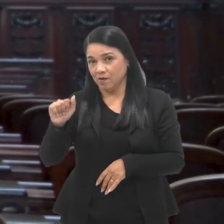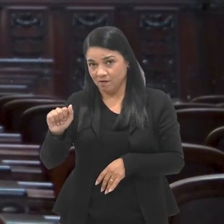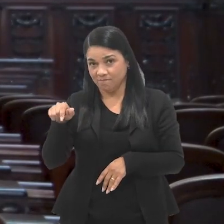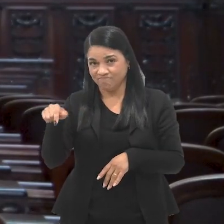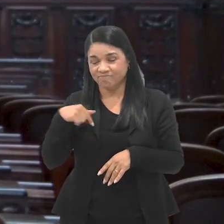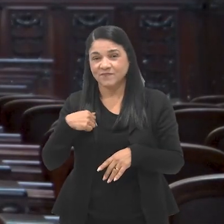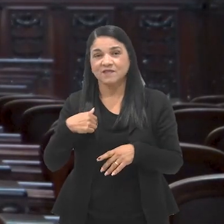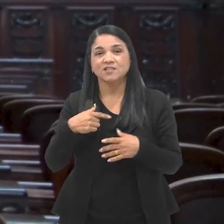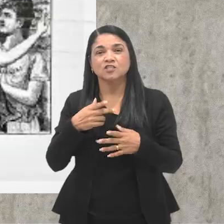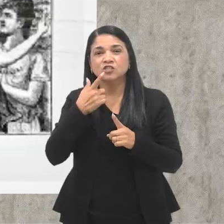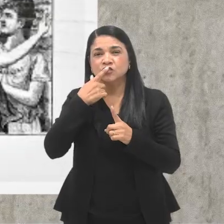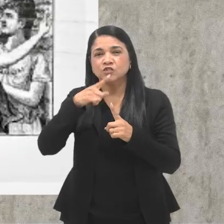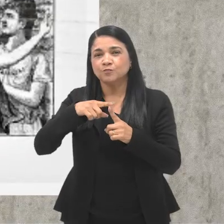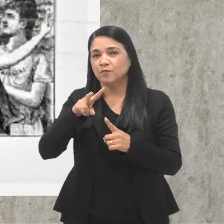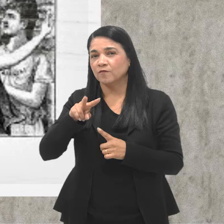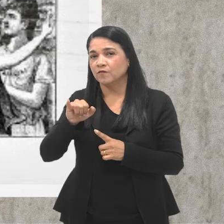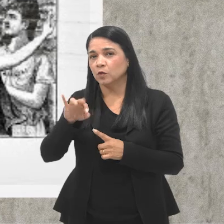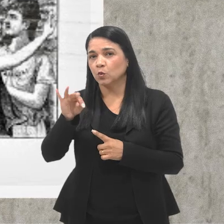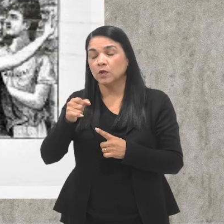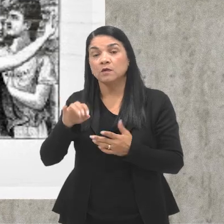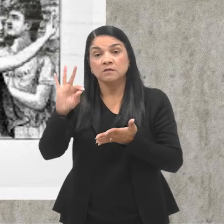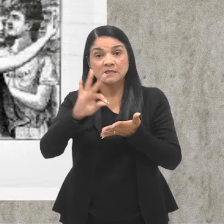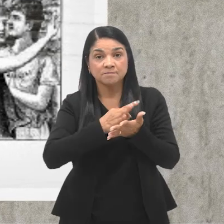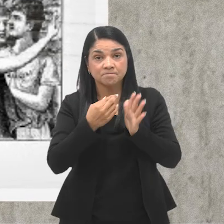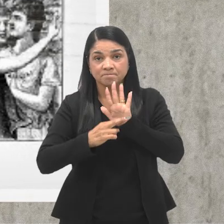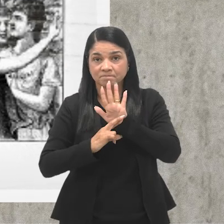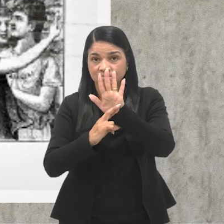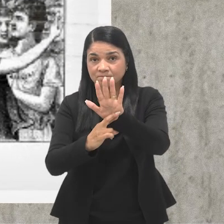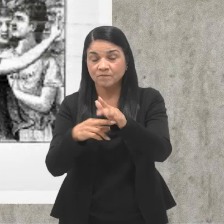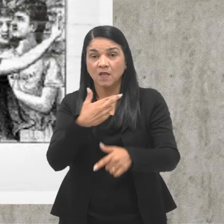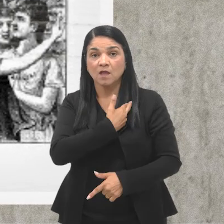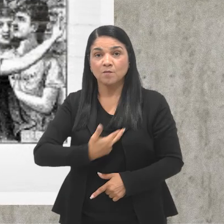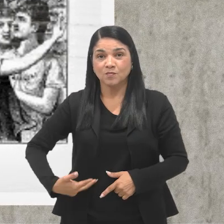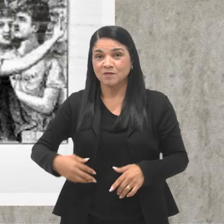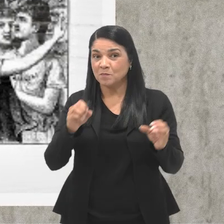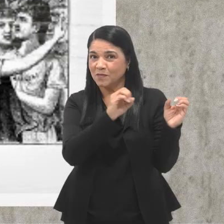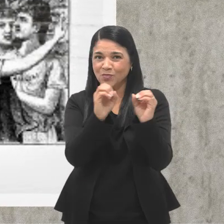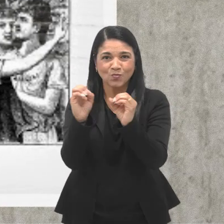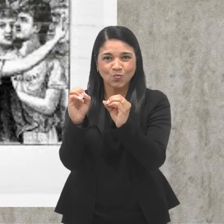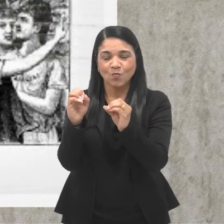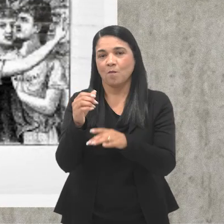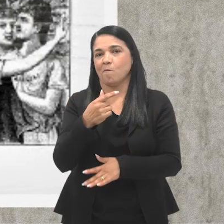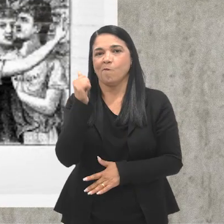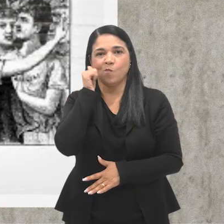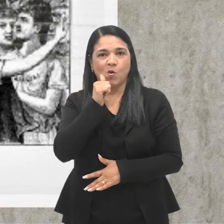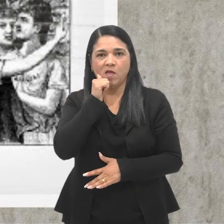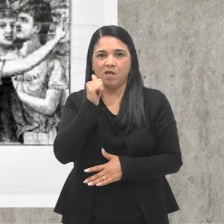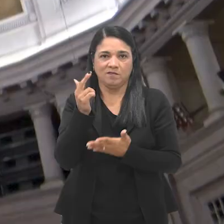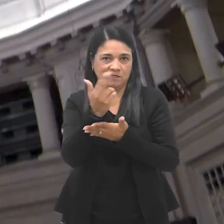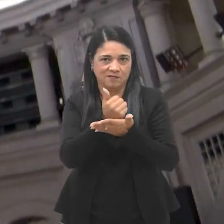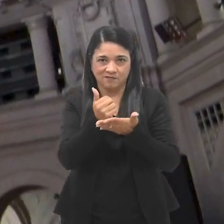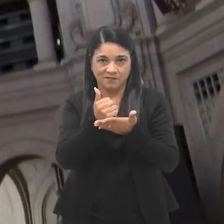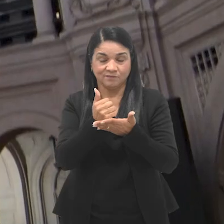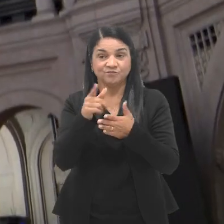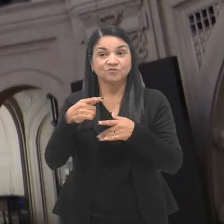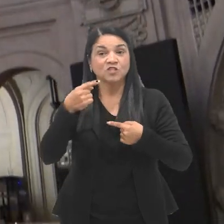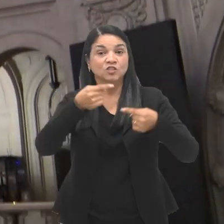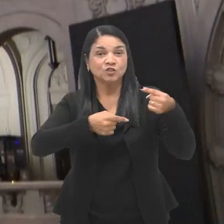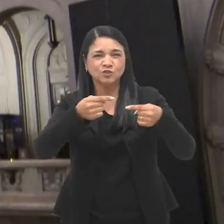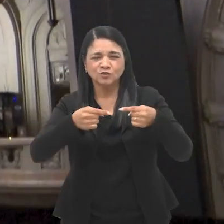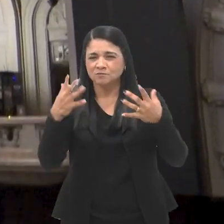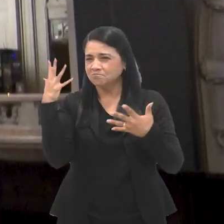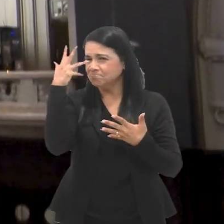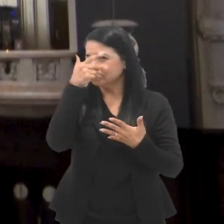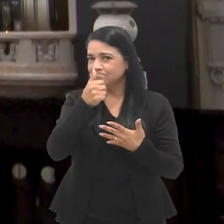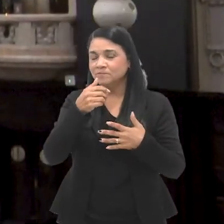bem vitoriano. E representa a assinatura da primeira Constituição da República, sem mulheres. Apesar da